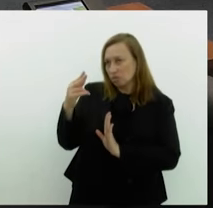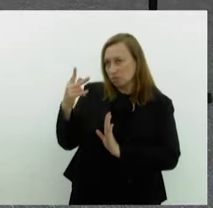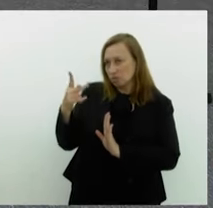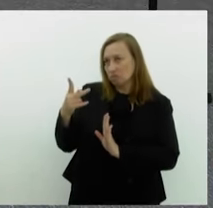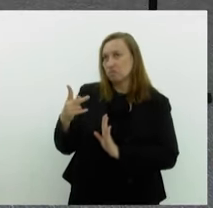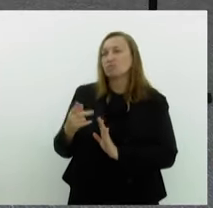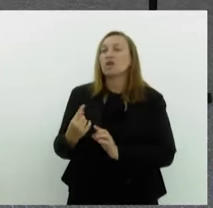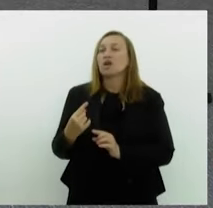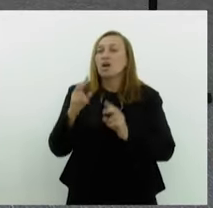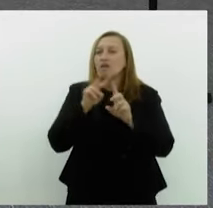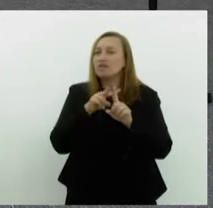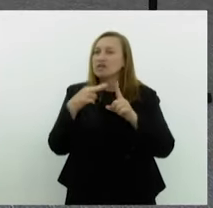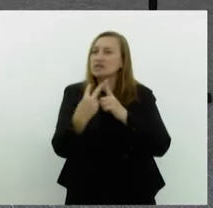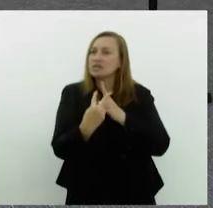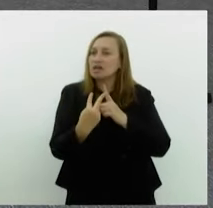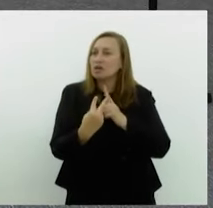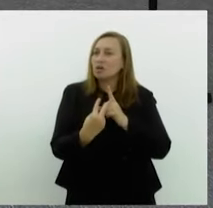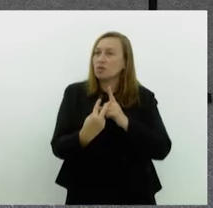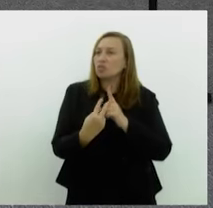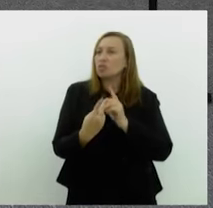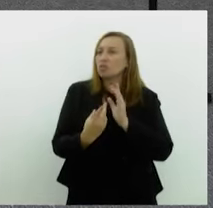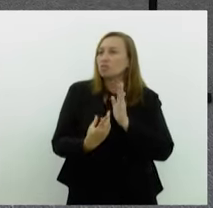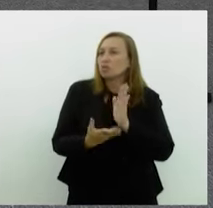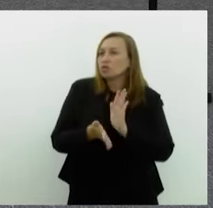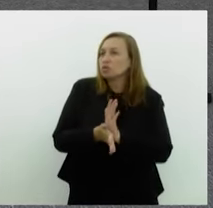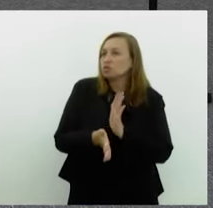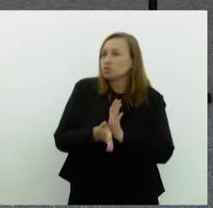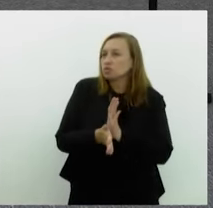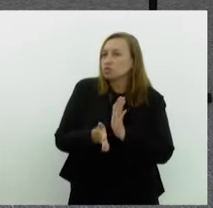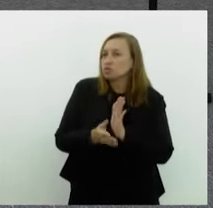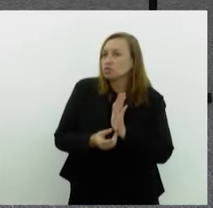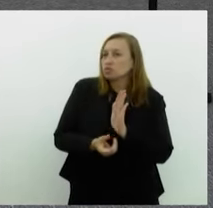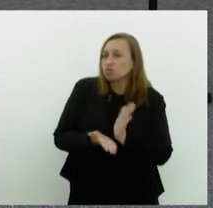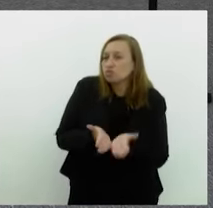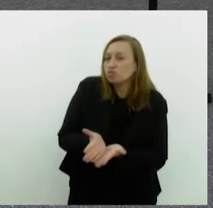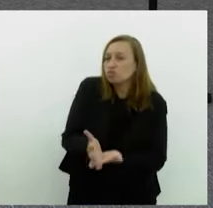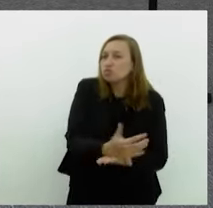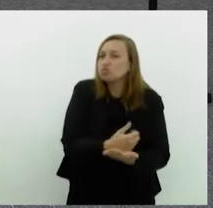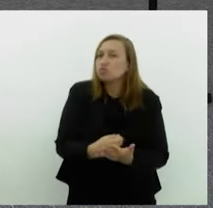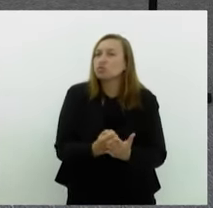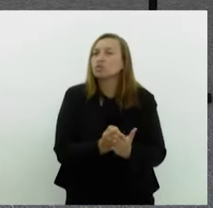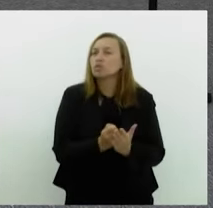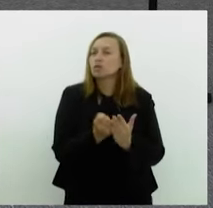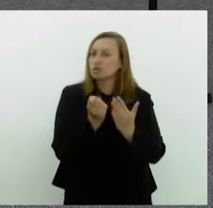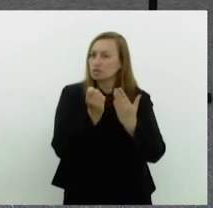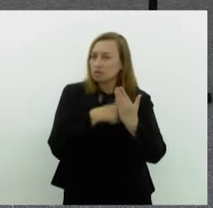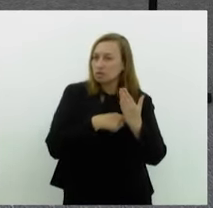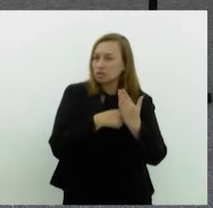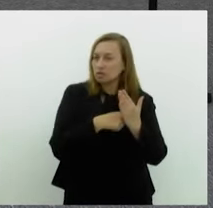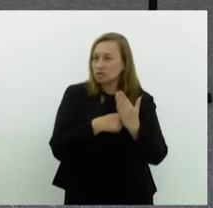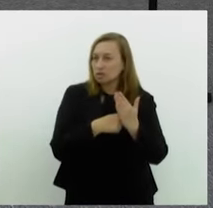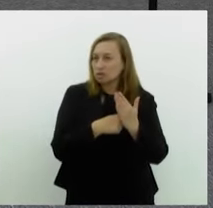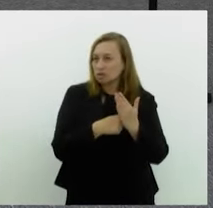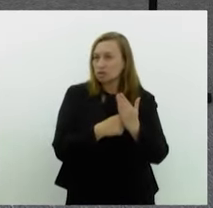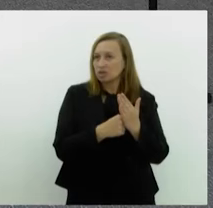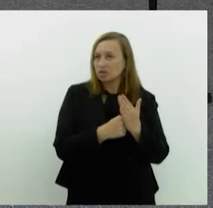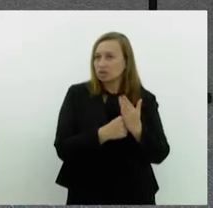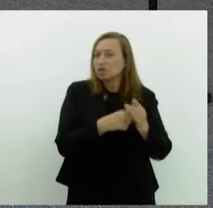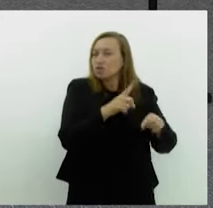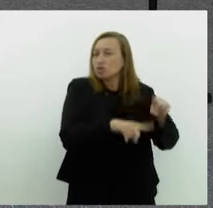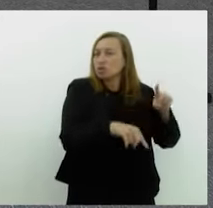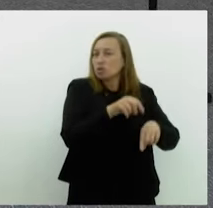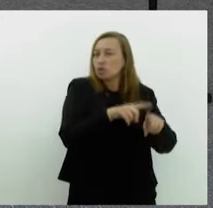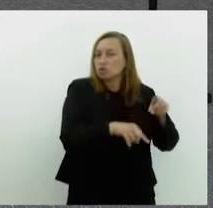que visam aumentar a receita em cima de bens supérfluos ou poluentes ou danosos à